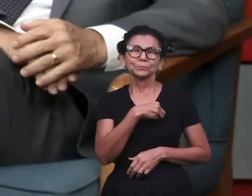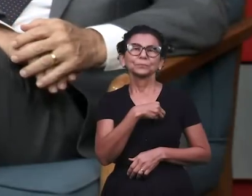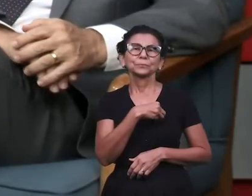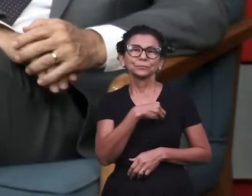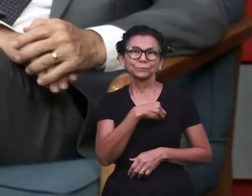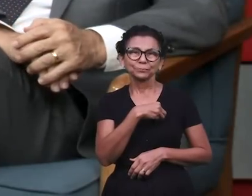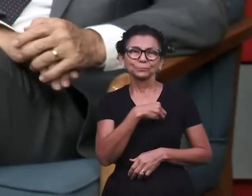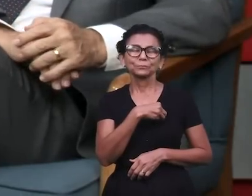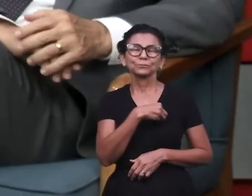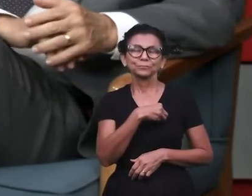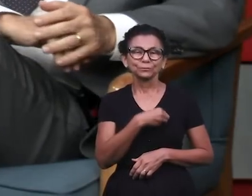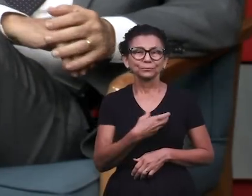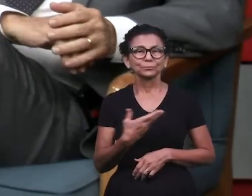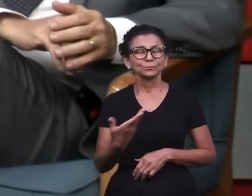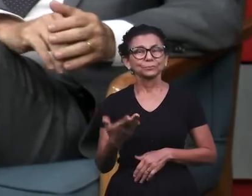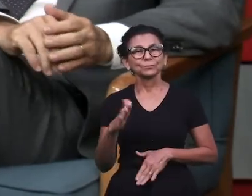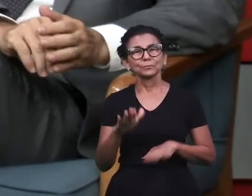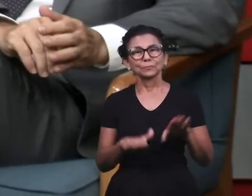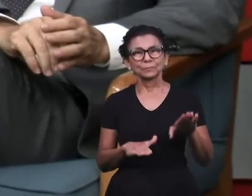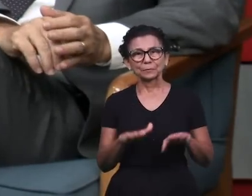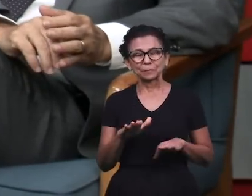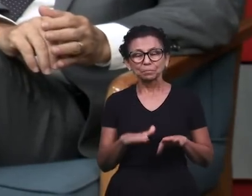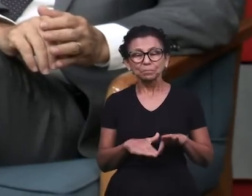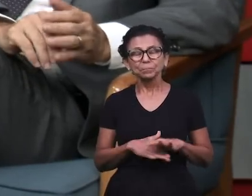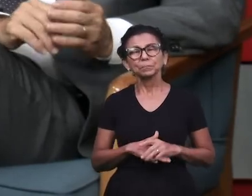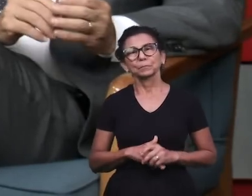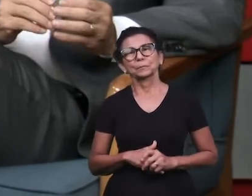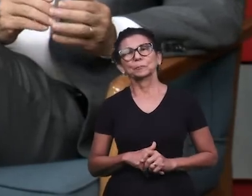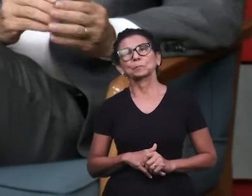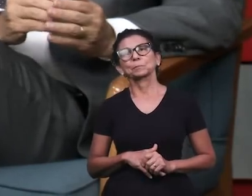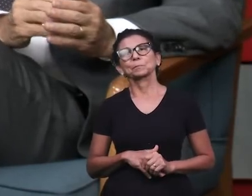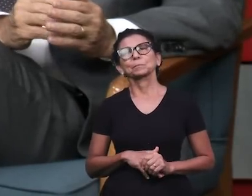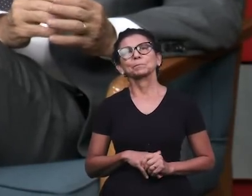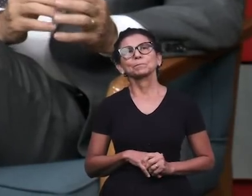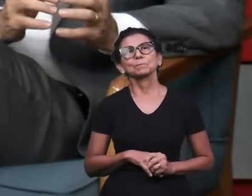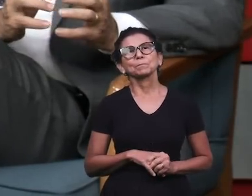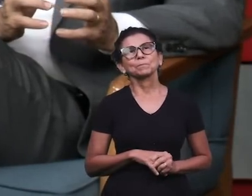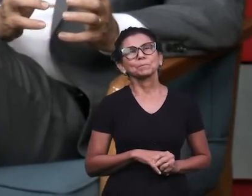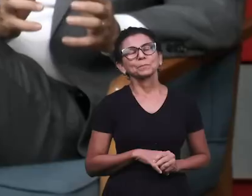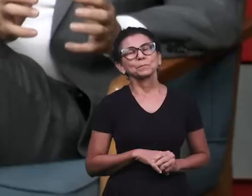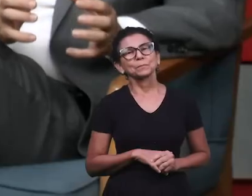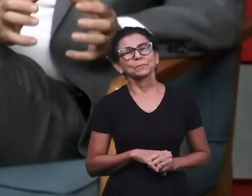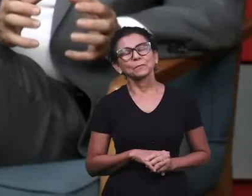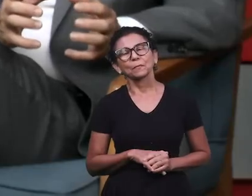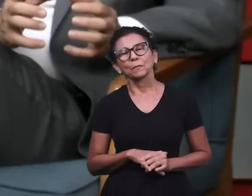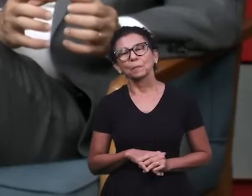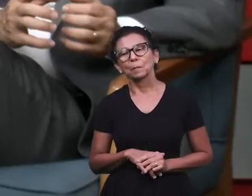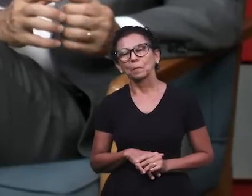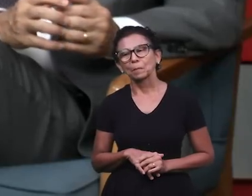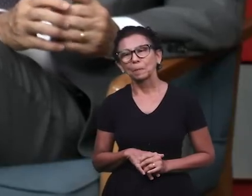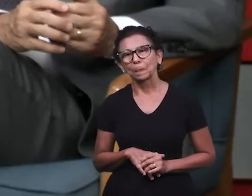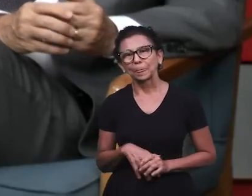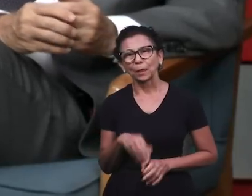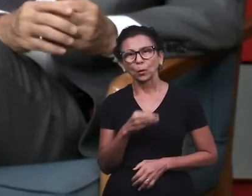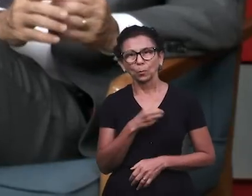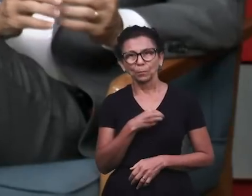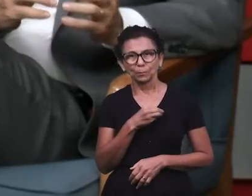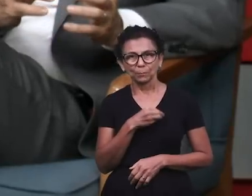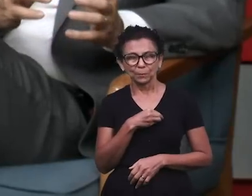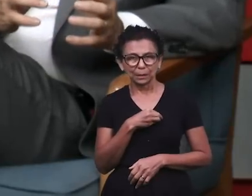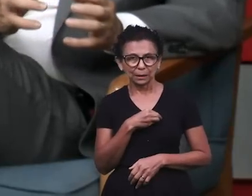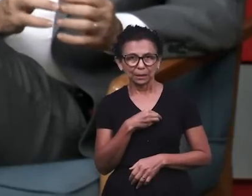homem. Às vezes, ele começa de forma